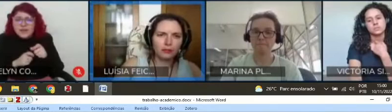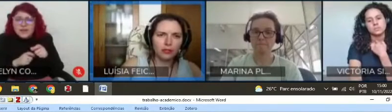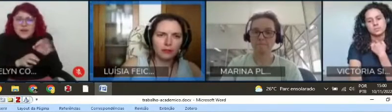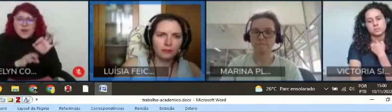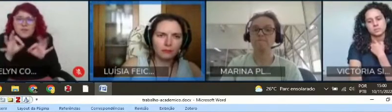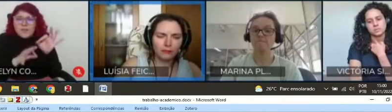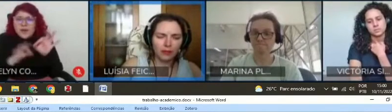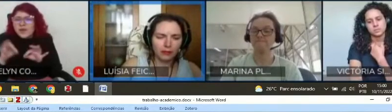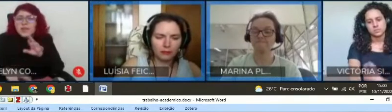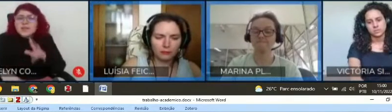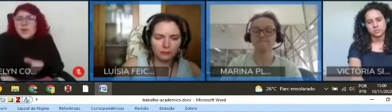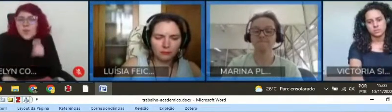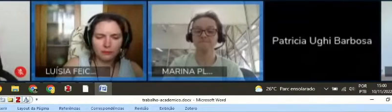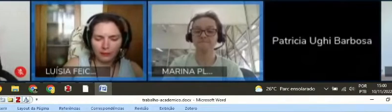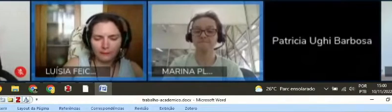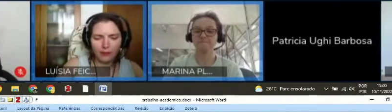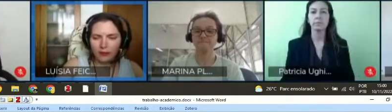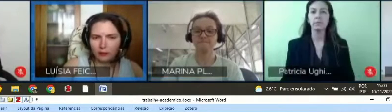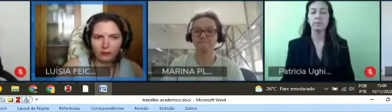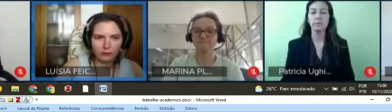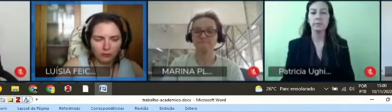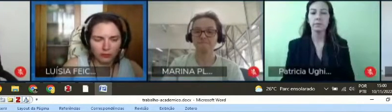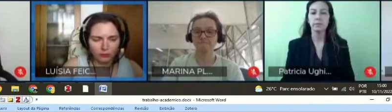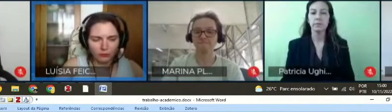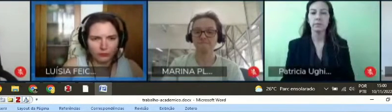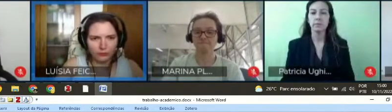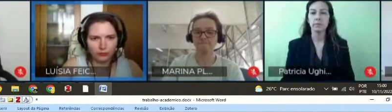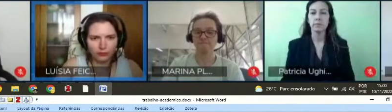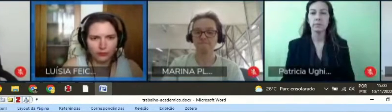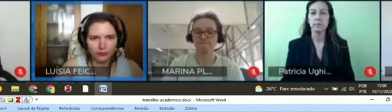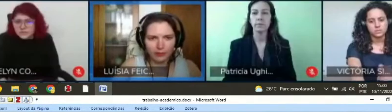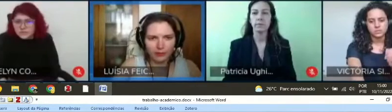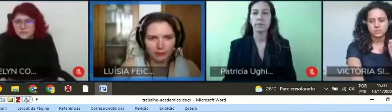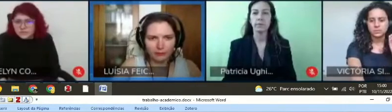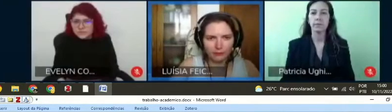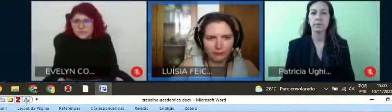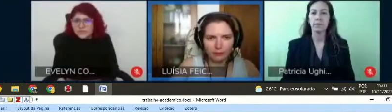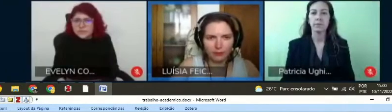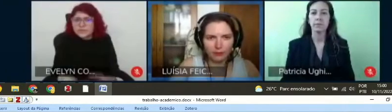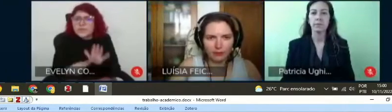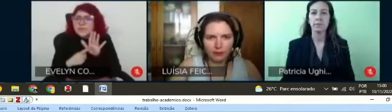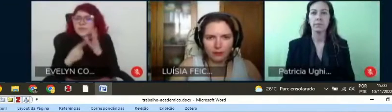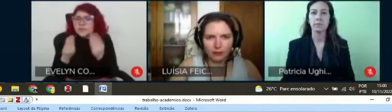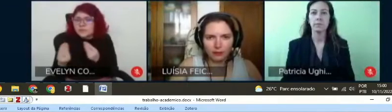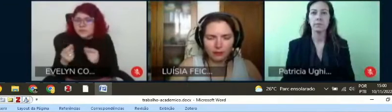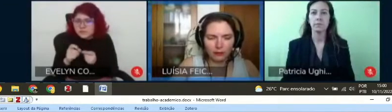Tu diz isso aqui? Tá. Uhum. Tá. Então deixa eu desfazer aqui.